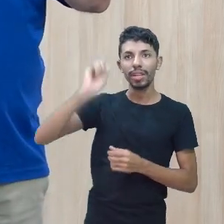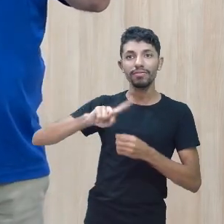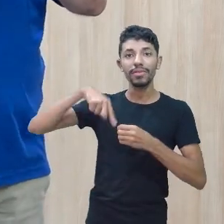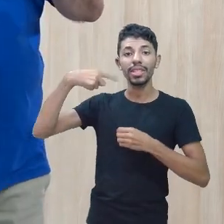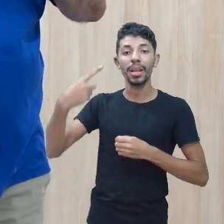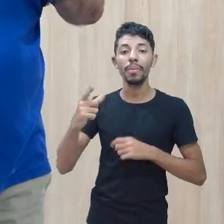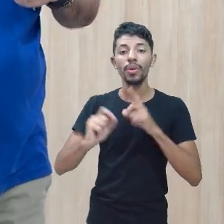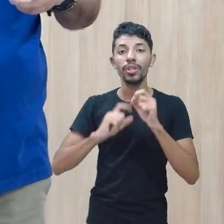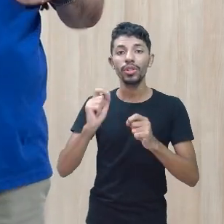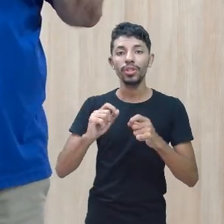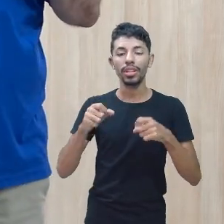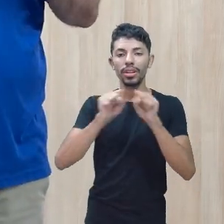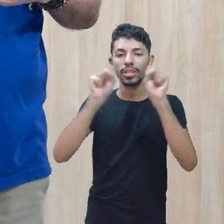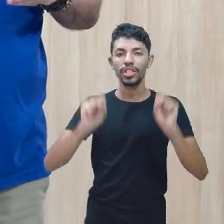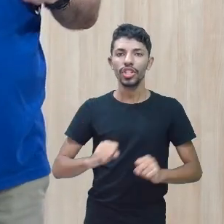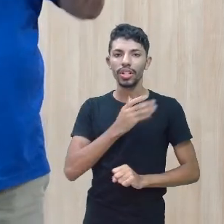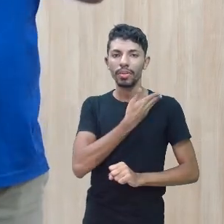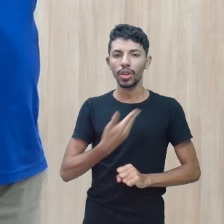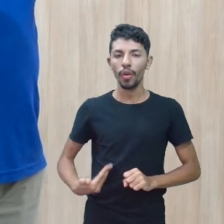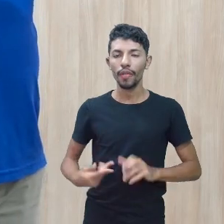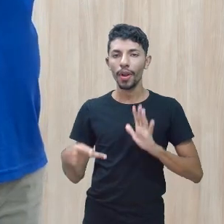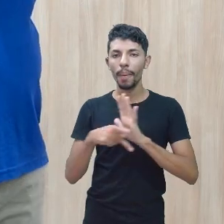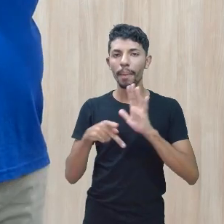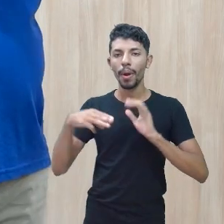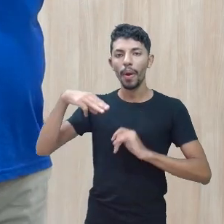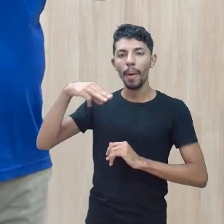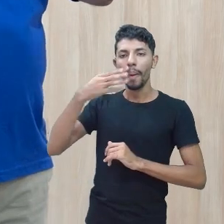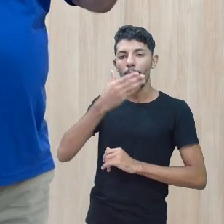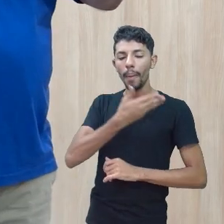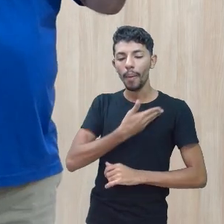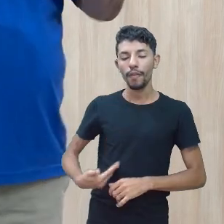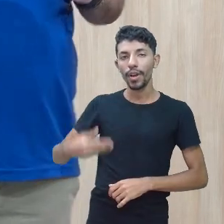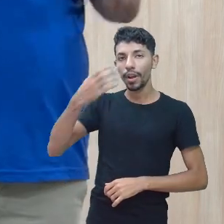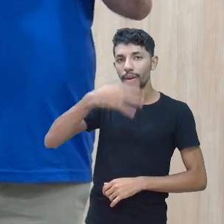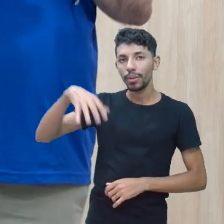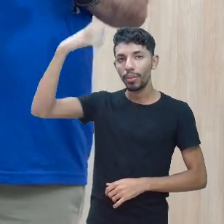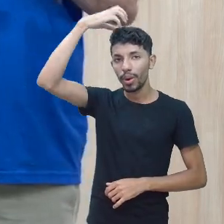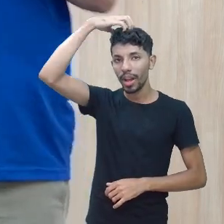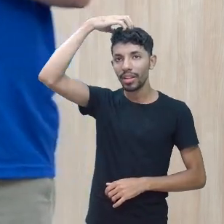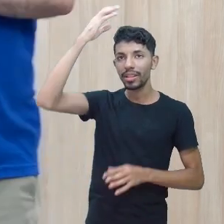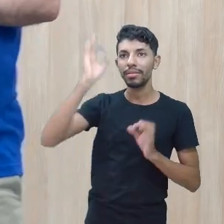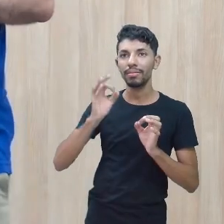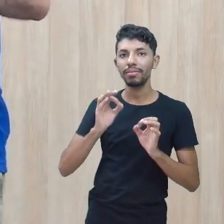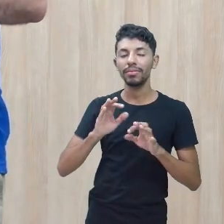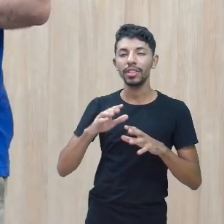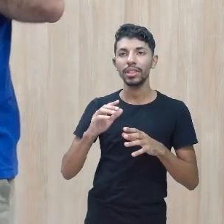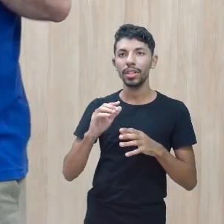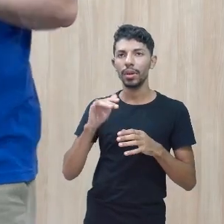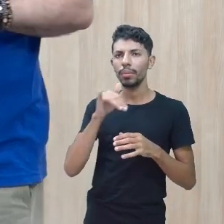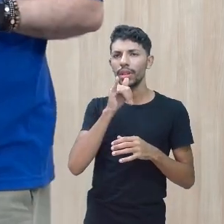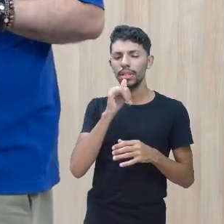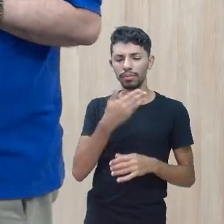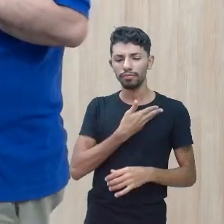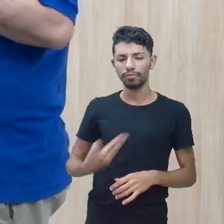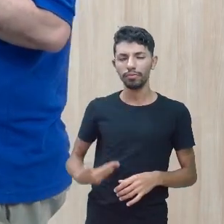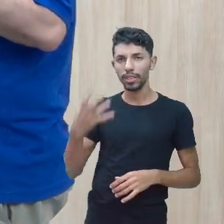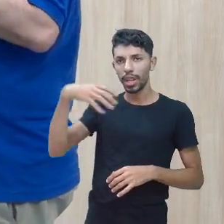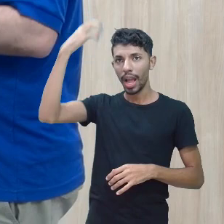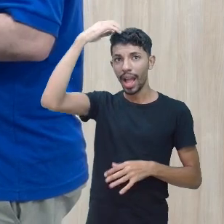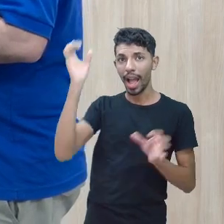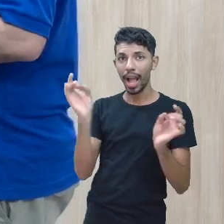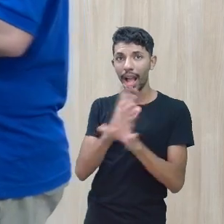o sistema de governo, né, da monarquia. Com o final da monarquia, nós temos o início da República Romana.